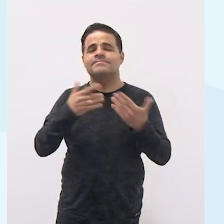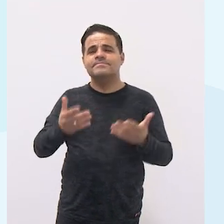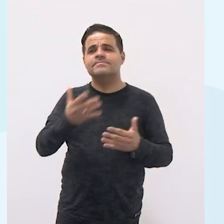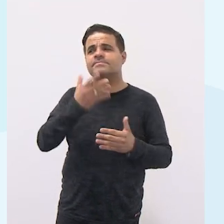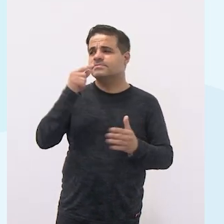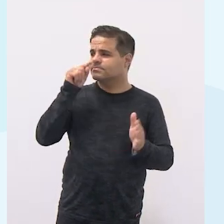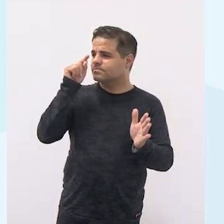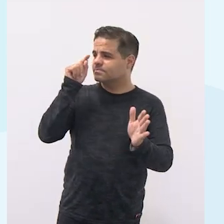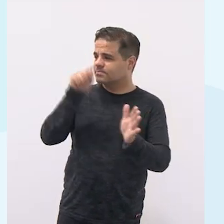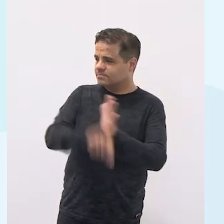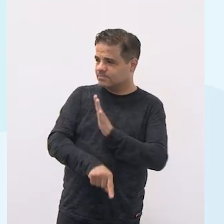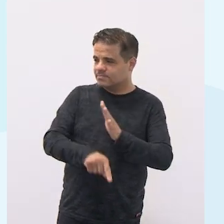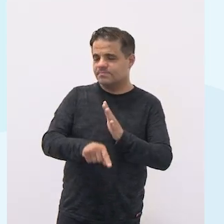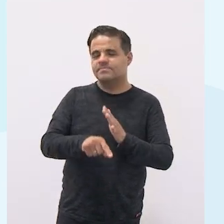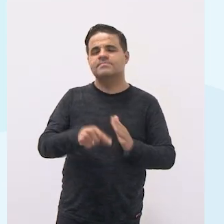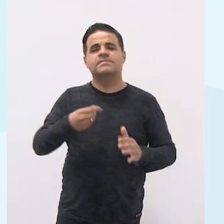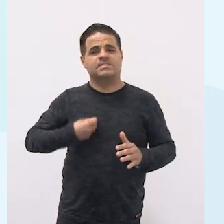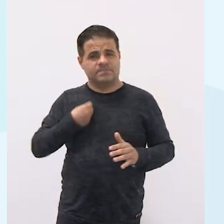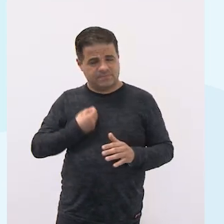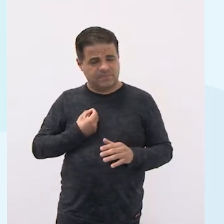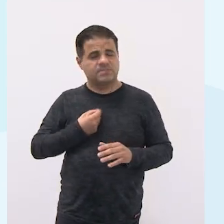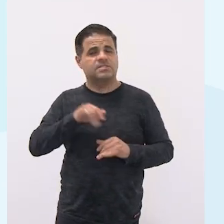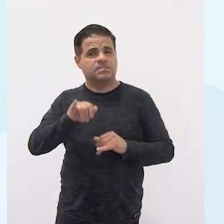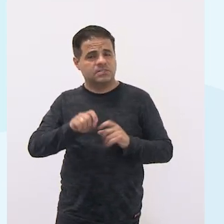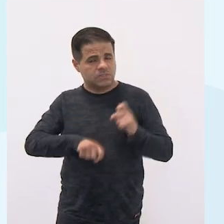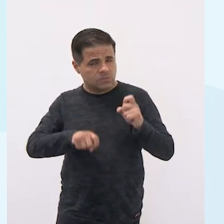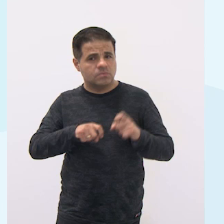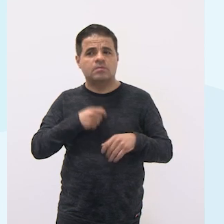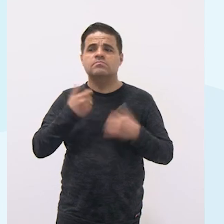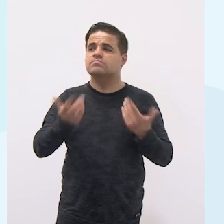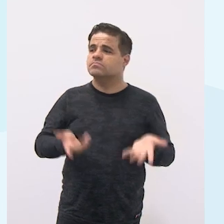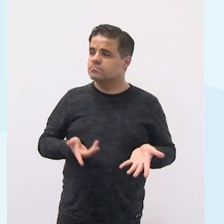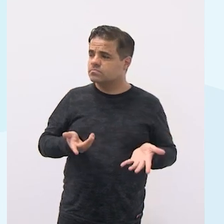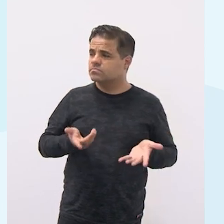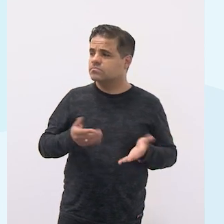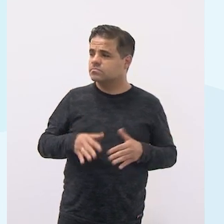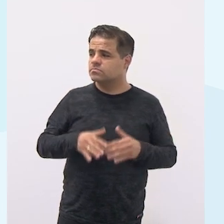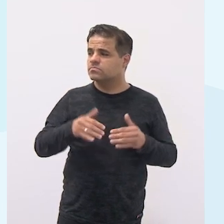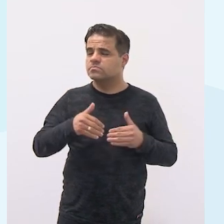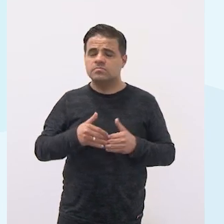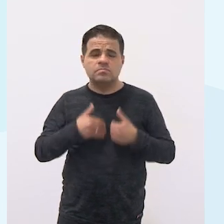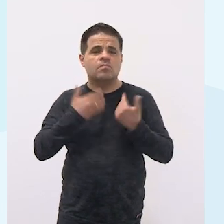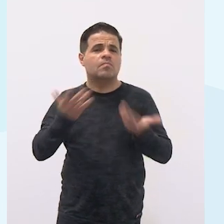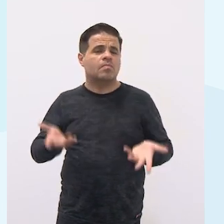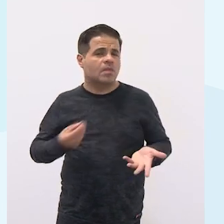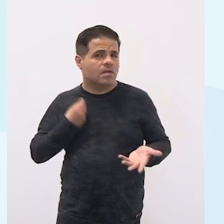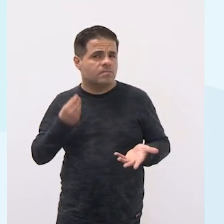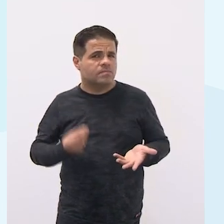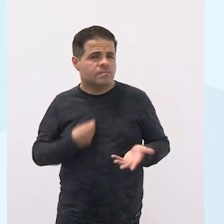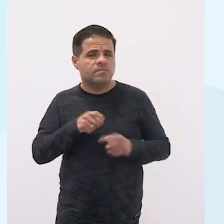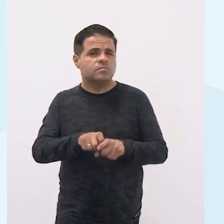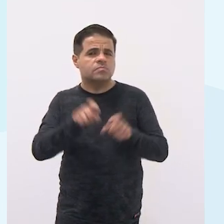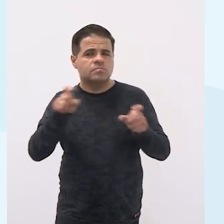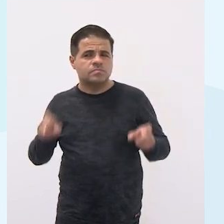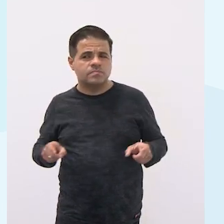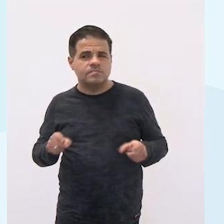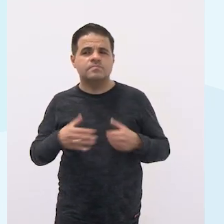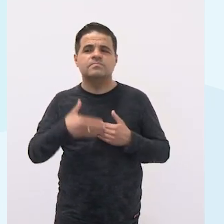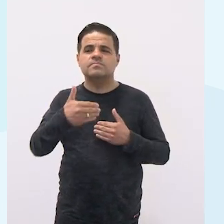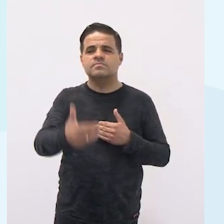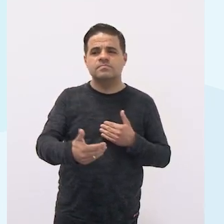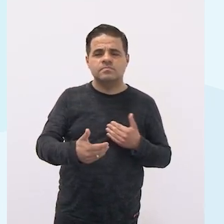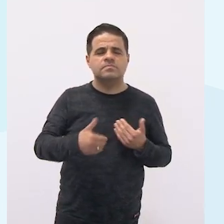para elas se elas tinham vida sexual e como era a vida sexual delas. Então, dessas 181 mulheres que